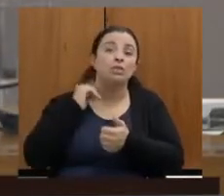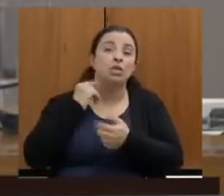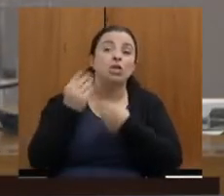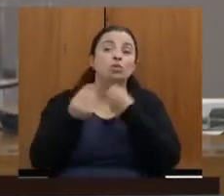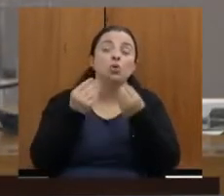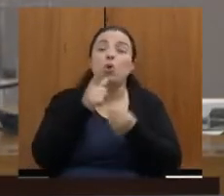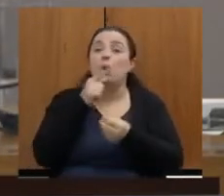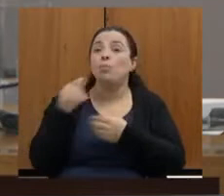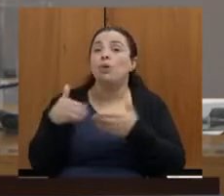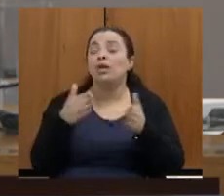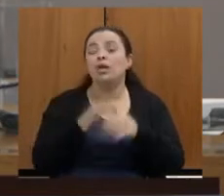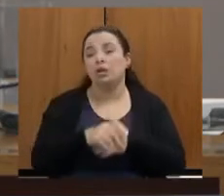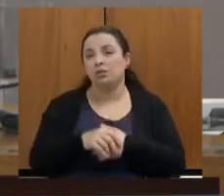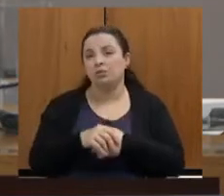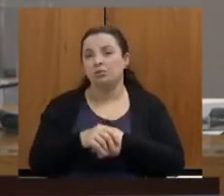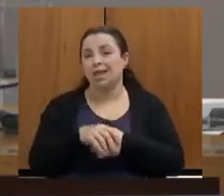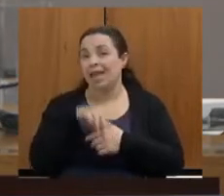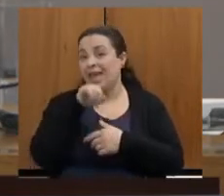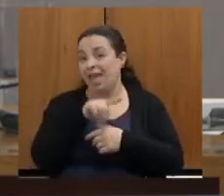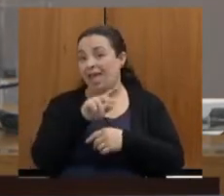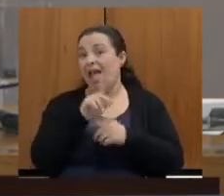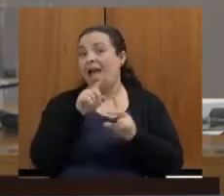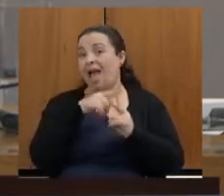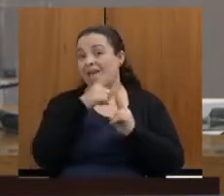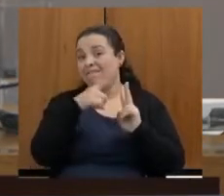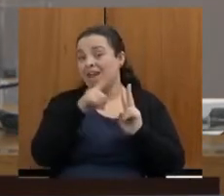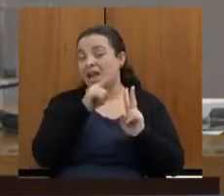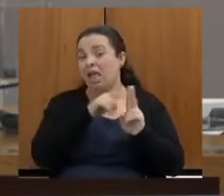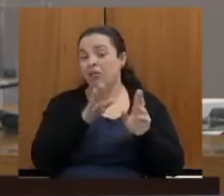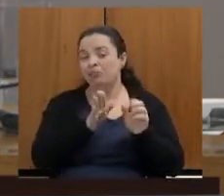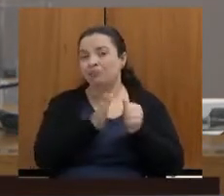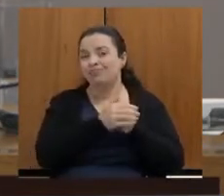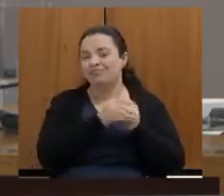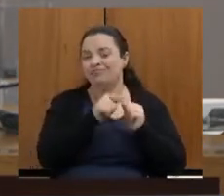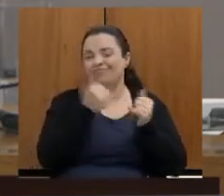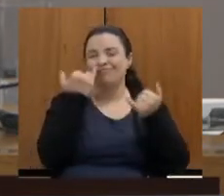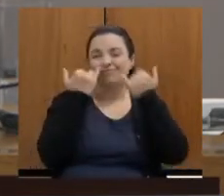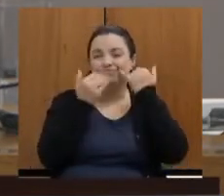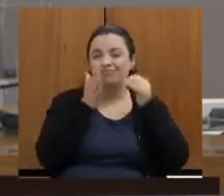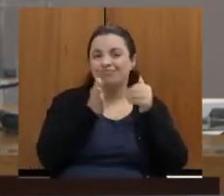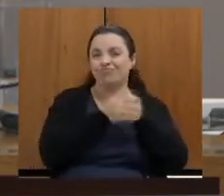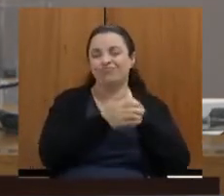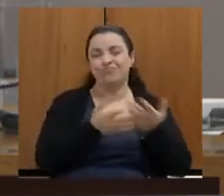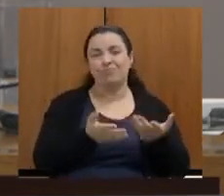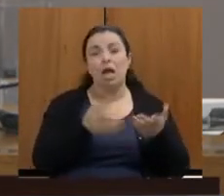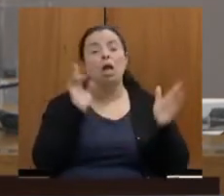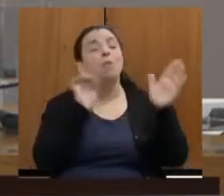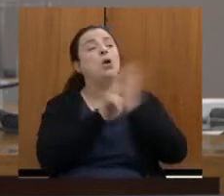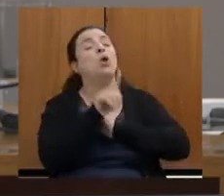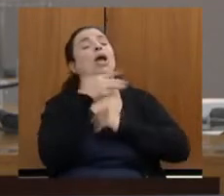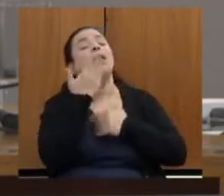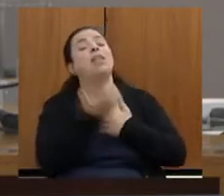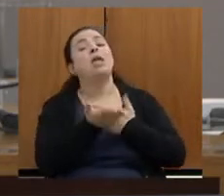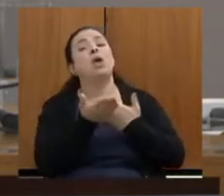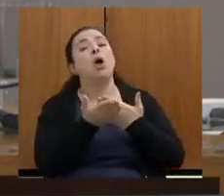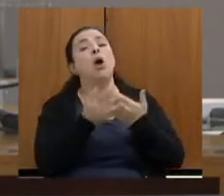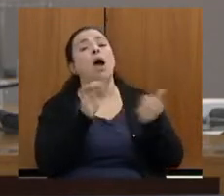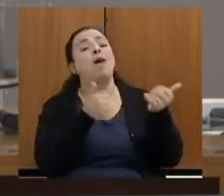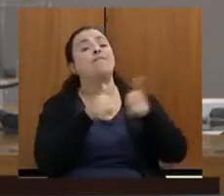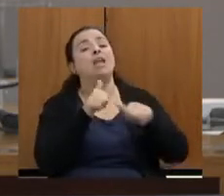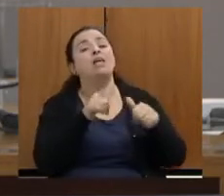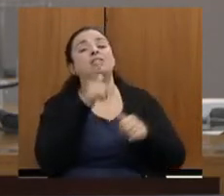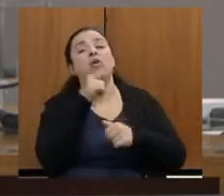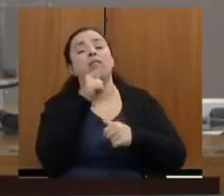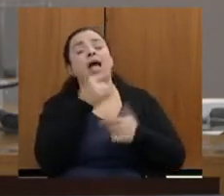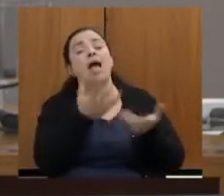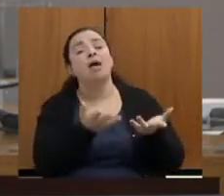gente pede cadê um processo real de análise da água isso é sempre escondido os movimentos cobram e eles